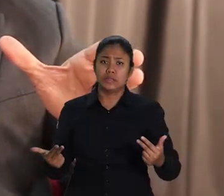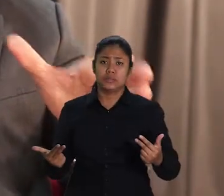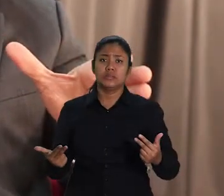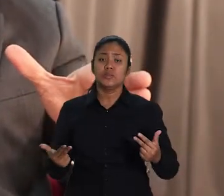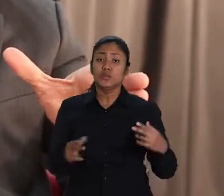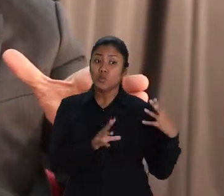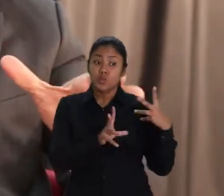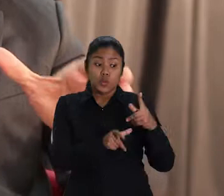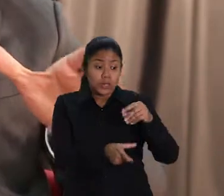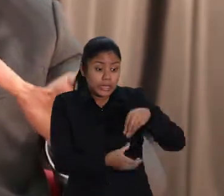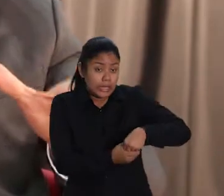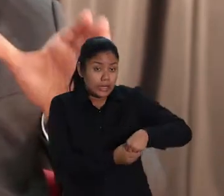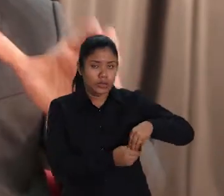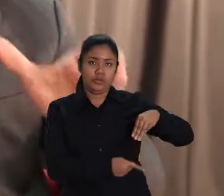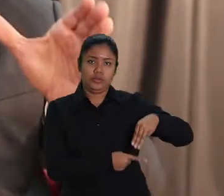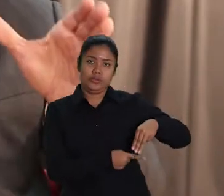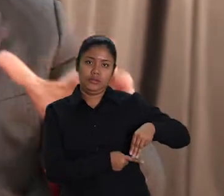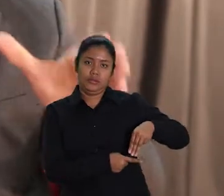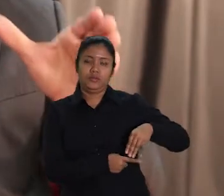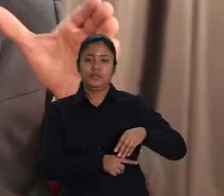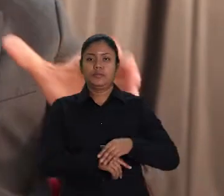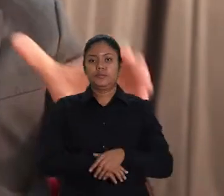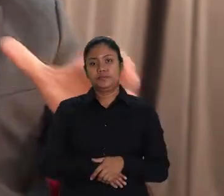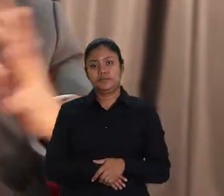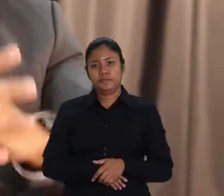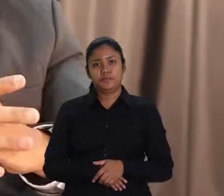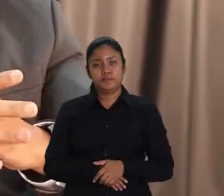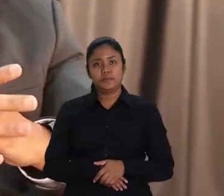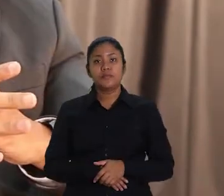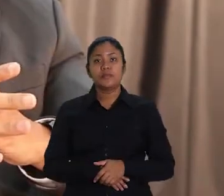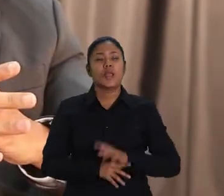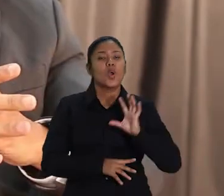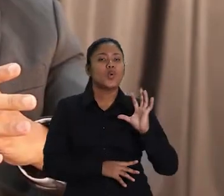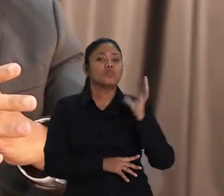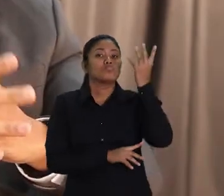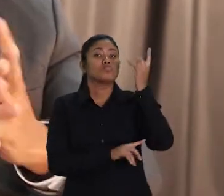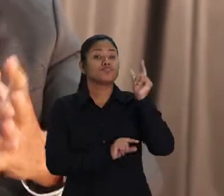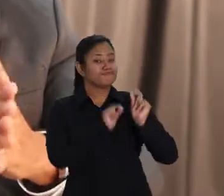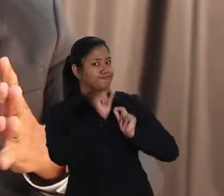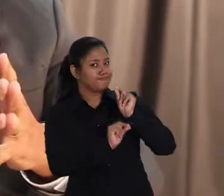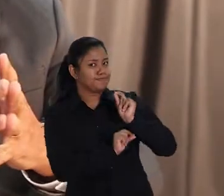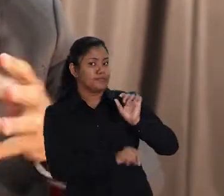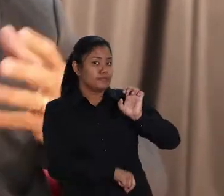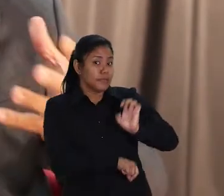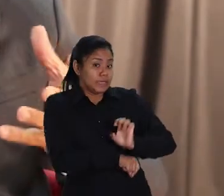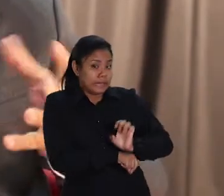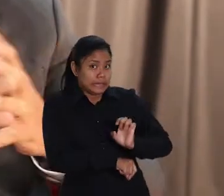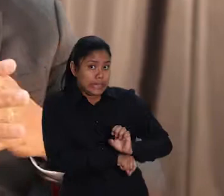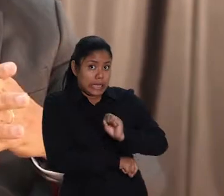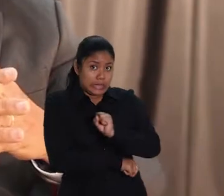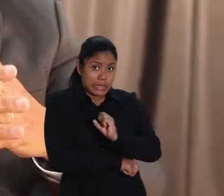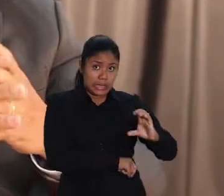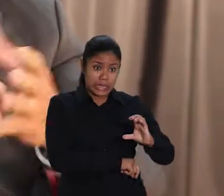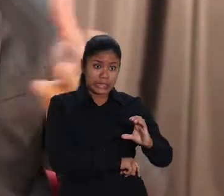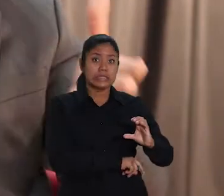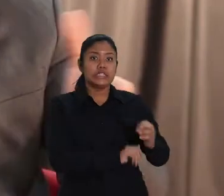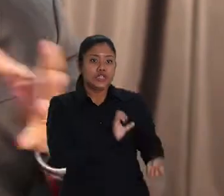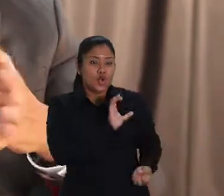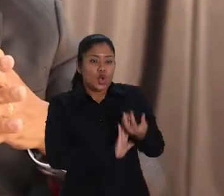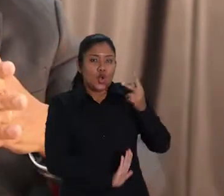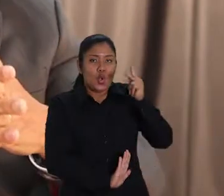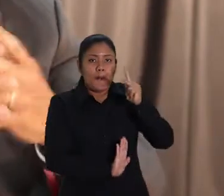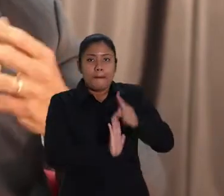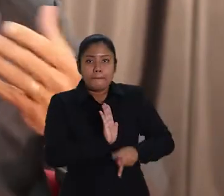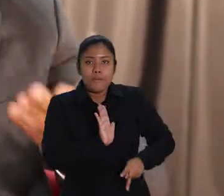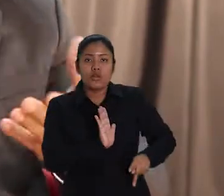legitimação é tudo no próprio município o que acontece é que o estado já há algum tempo na